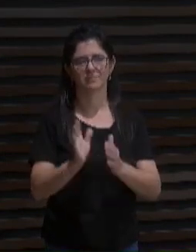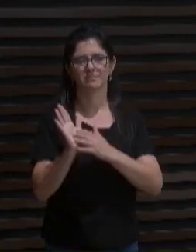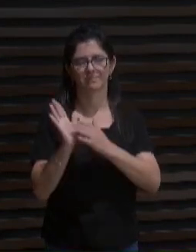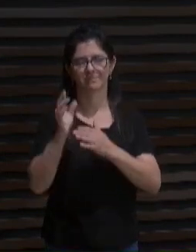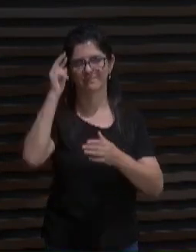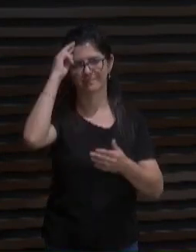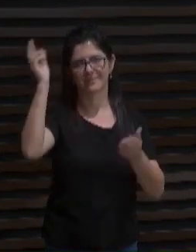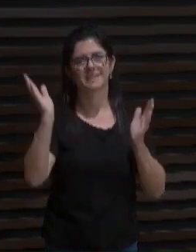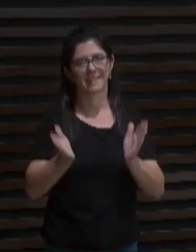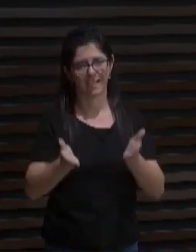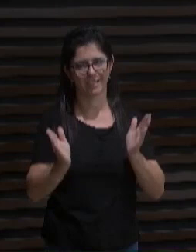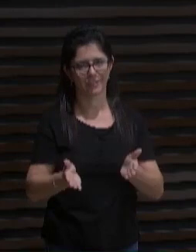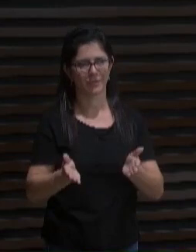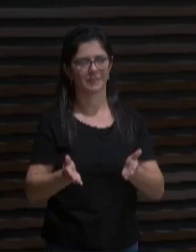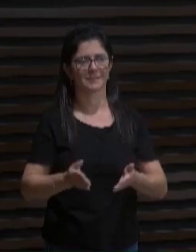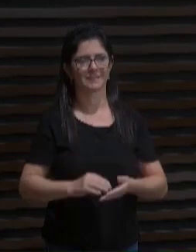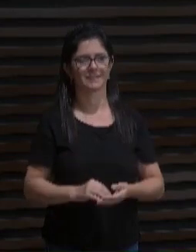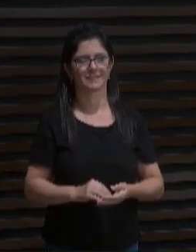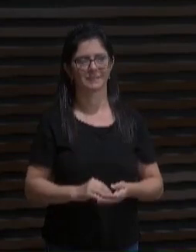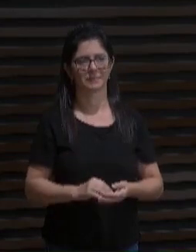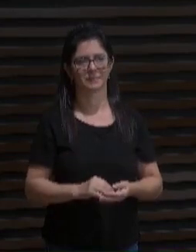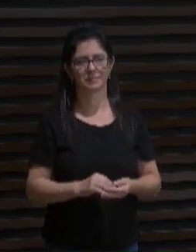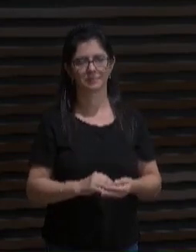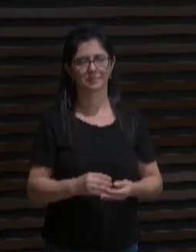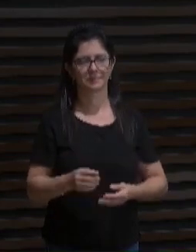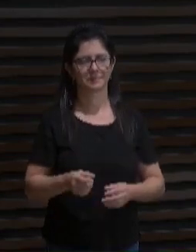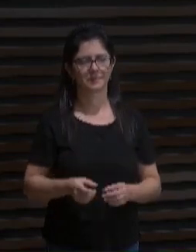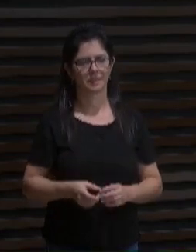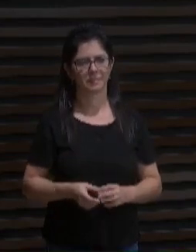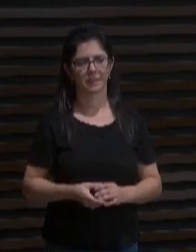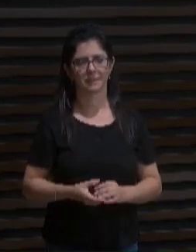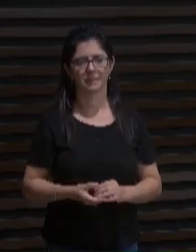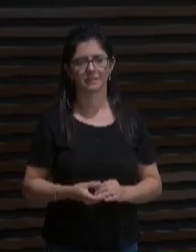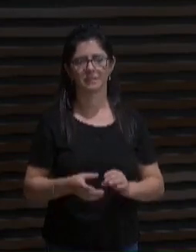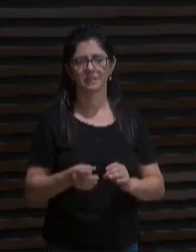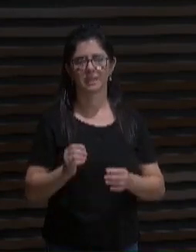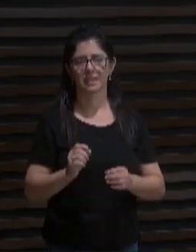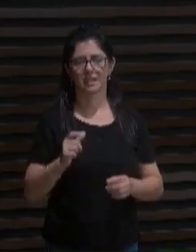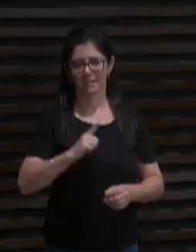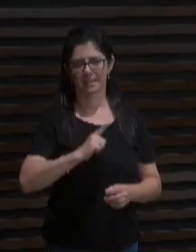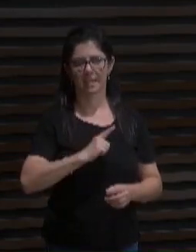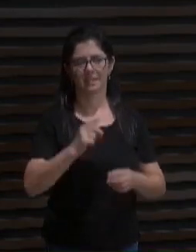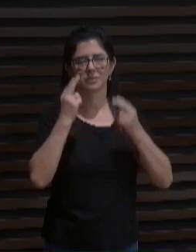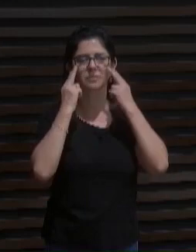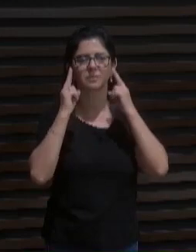sendo, né, libertas, leves, já estão tendo testemunho disso, de libertação, meu, porque você fica